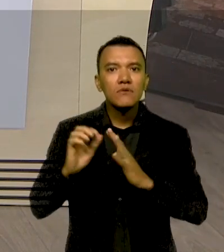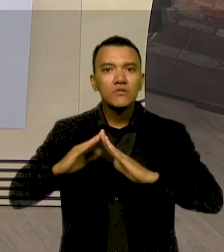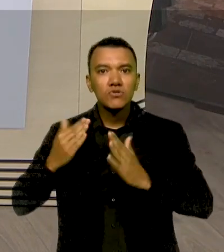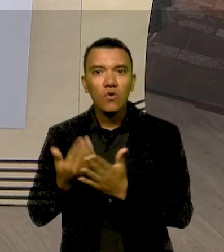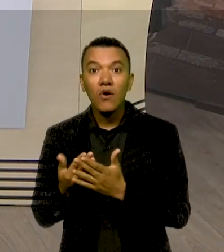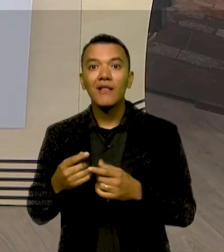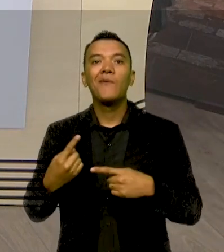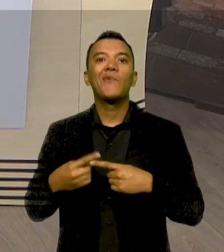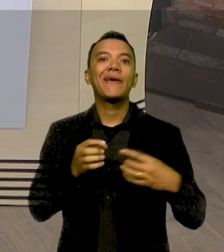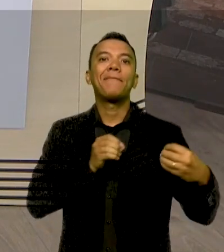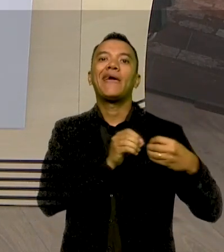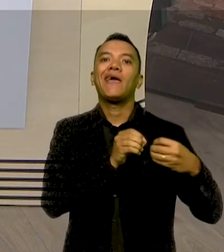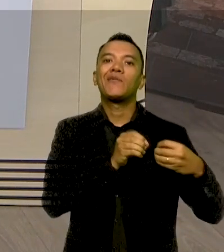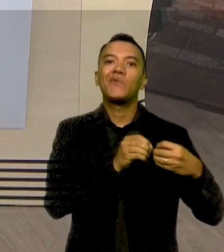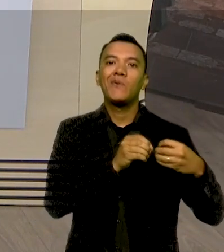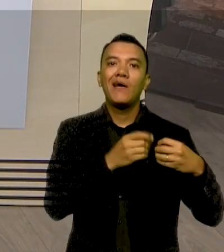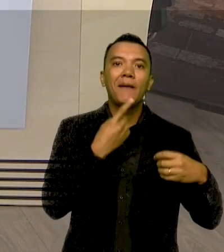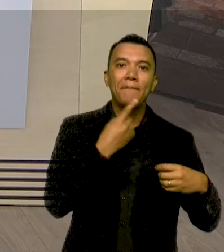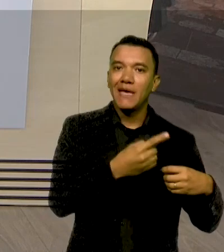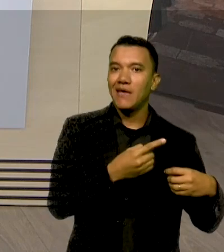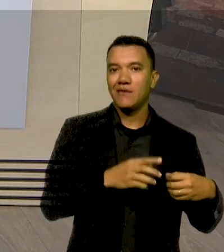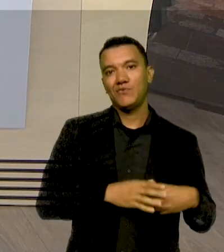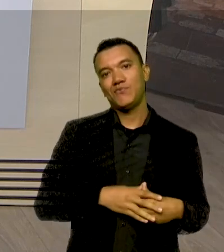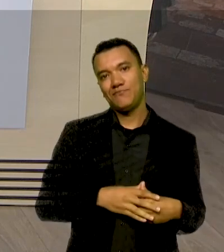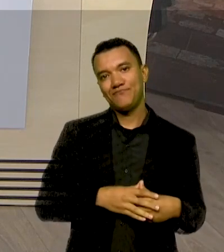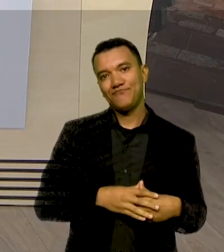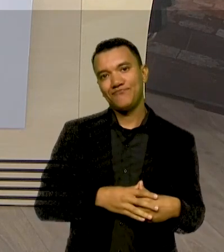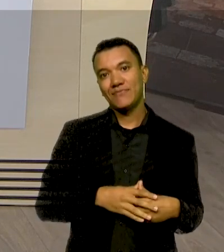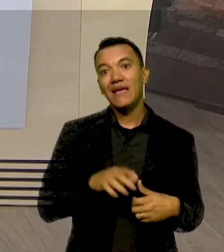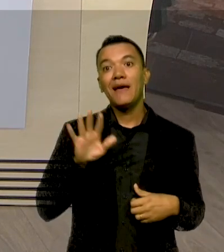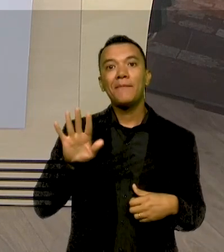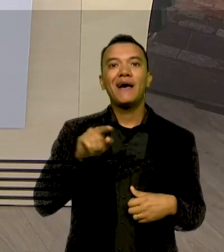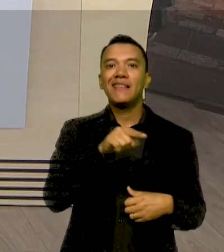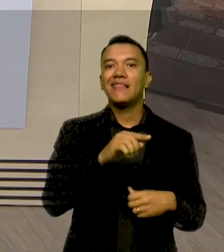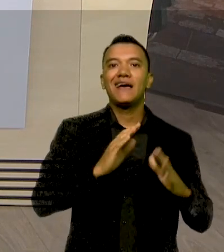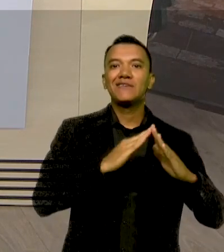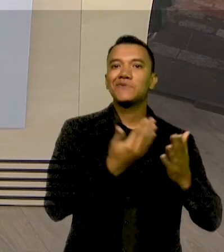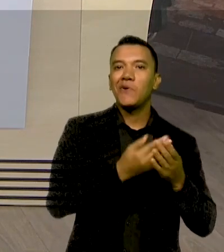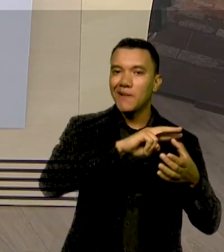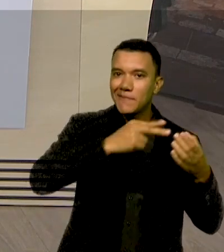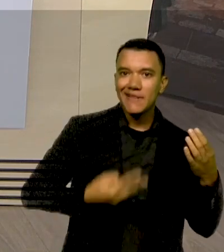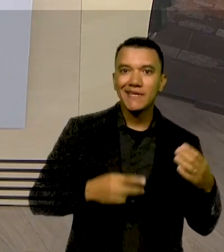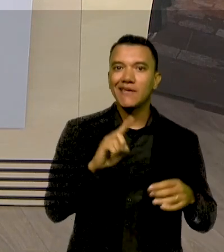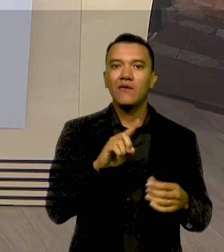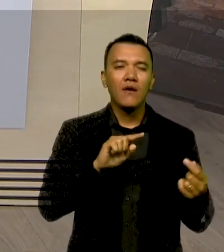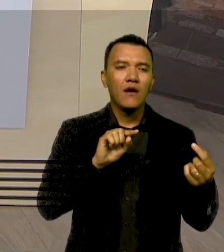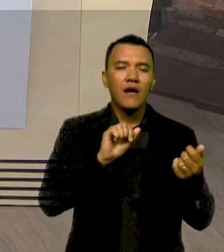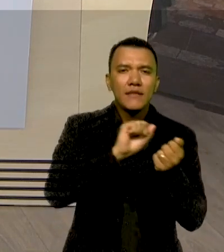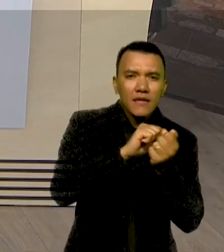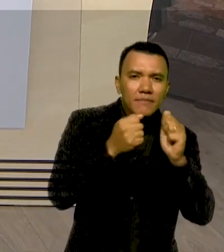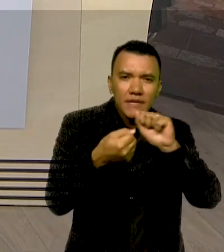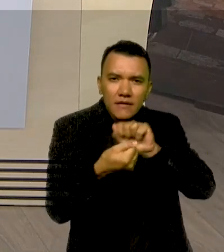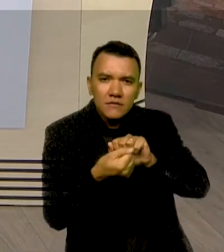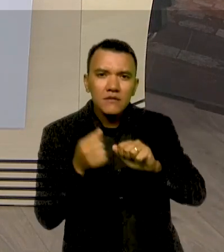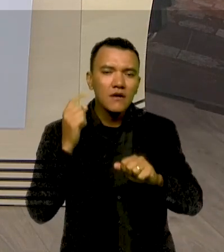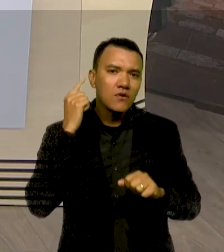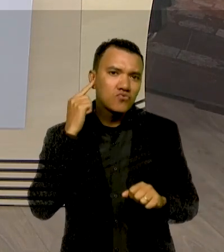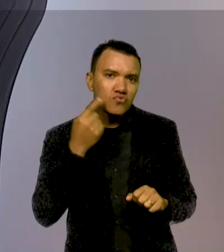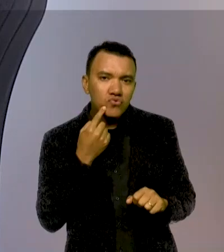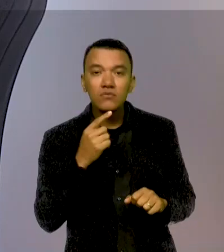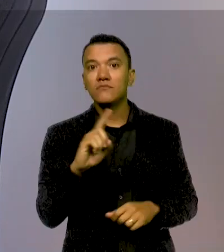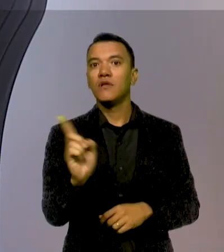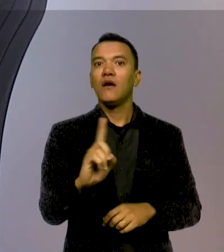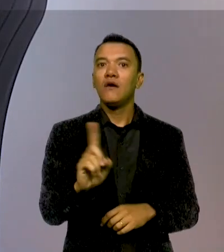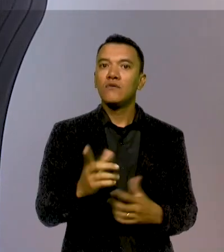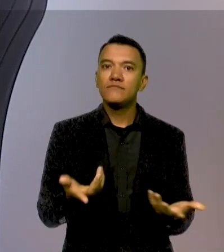fica perto da sua casa, mas essa escola ainda não possui esse conhecimento, as adaptações curriculares necessárias e